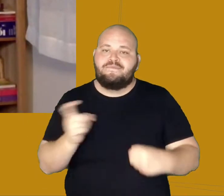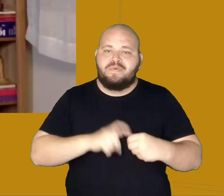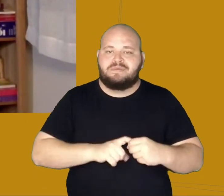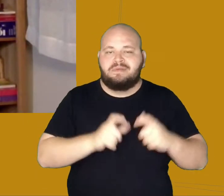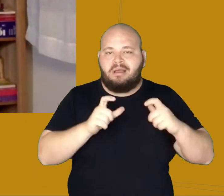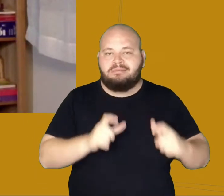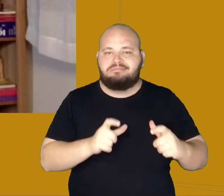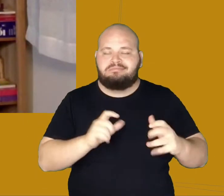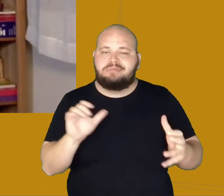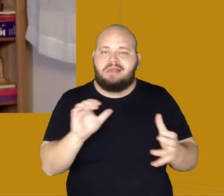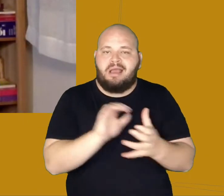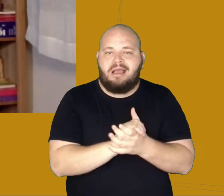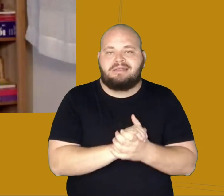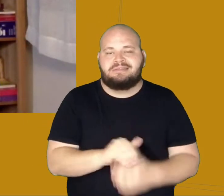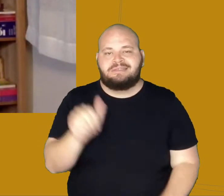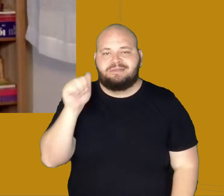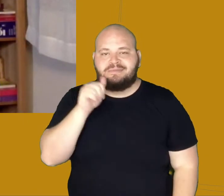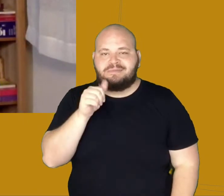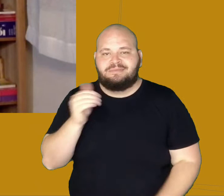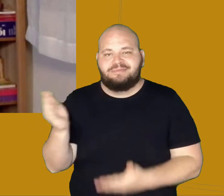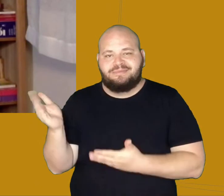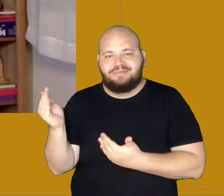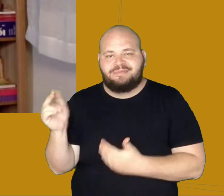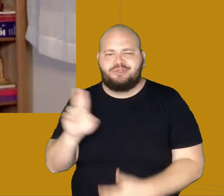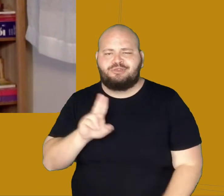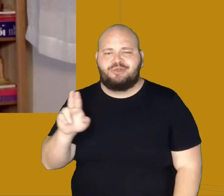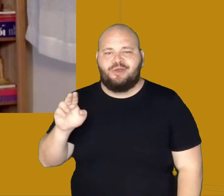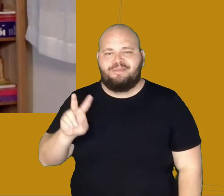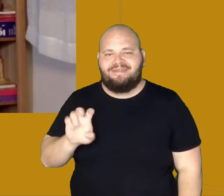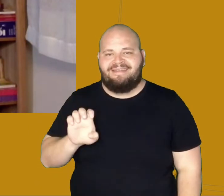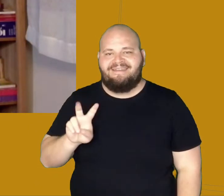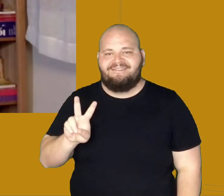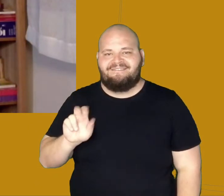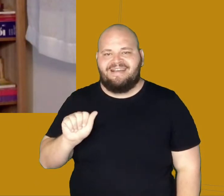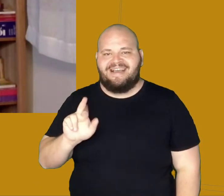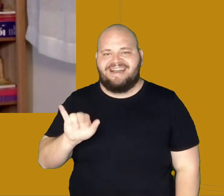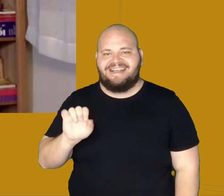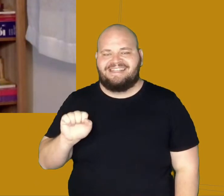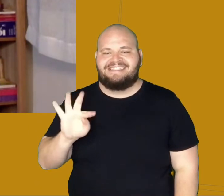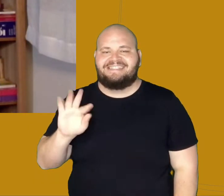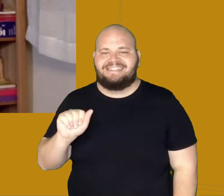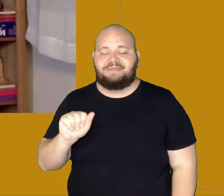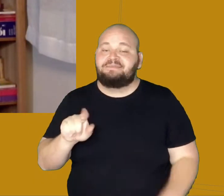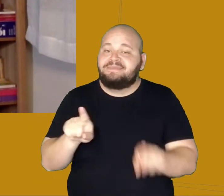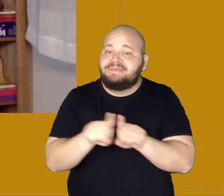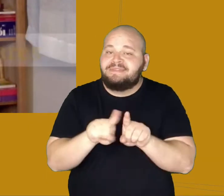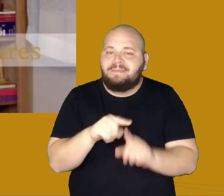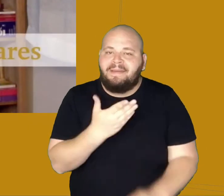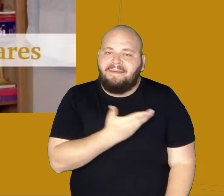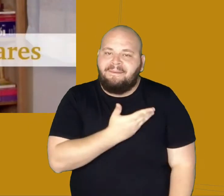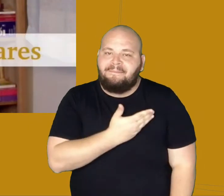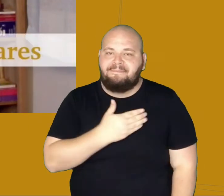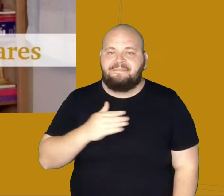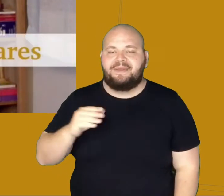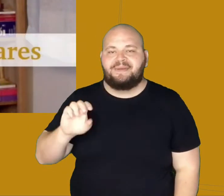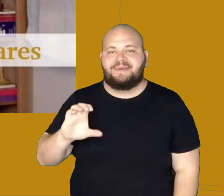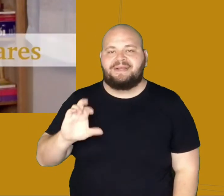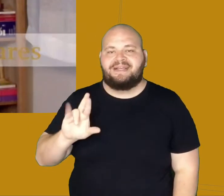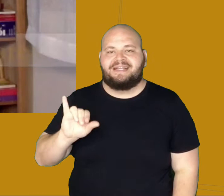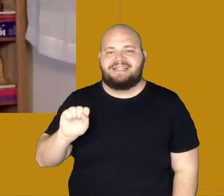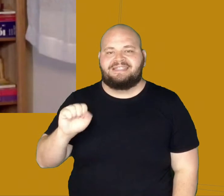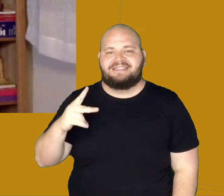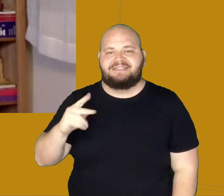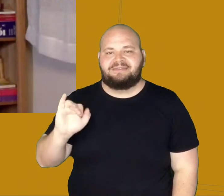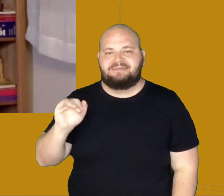se casa com uma jovem viúva itaguaiense, a dona Evarista da Costa e Mascarenhas, e mantém amizade com o boticário da vila, Crispim